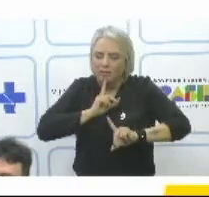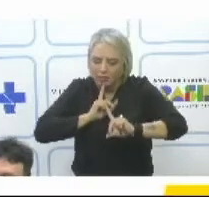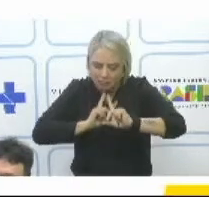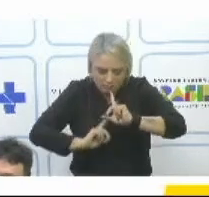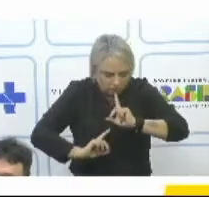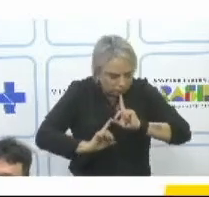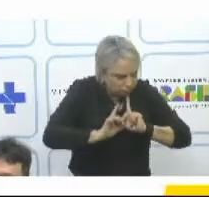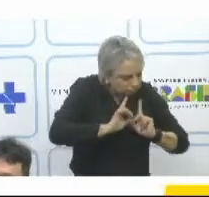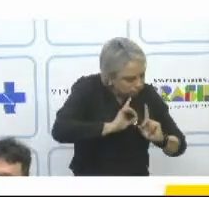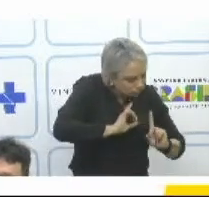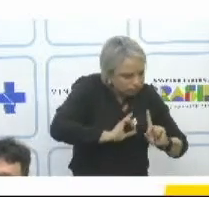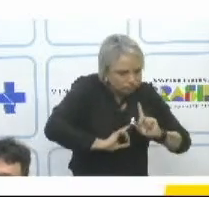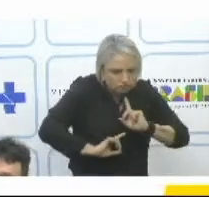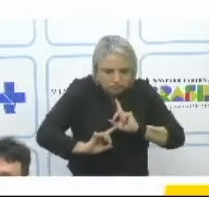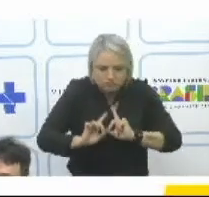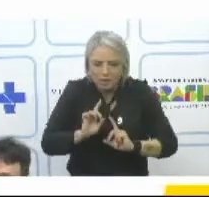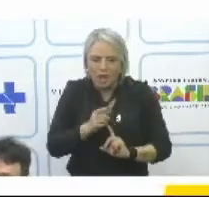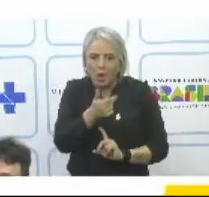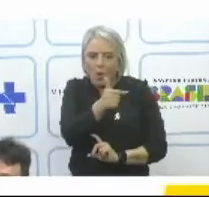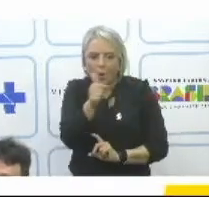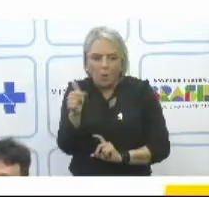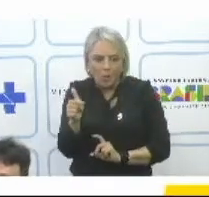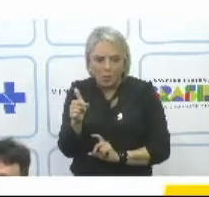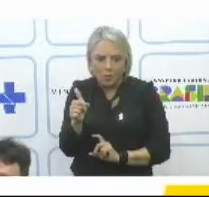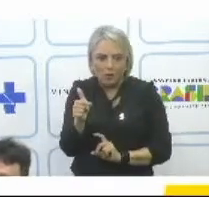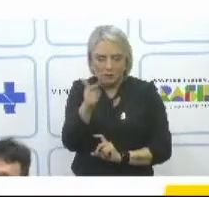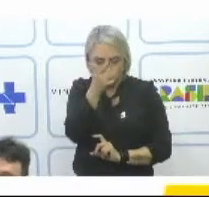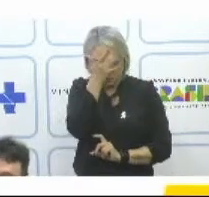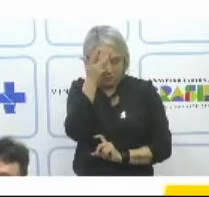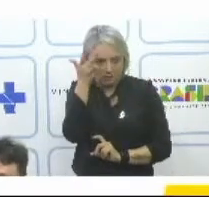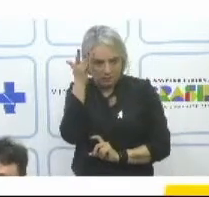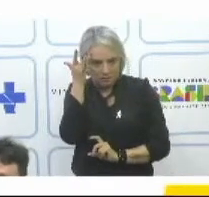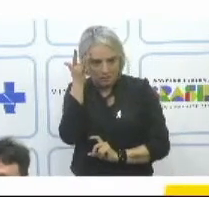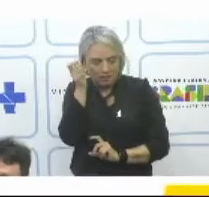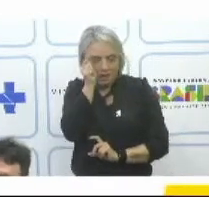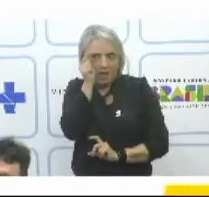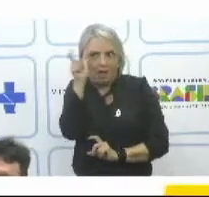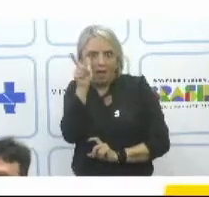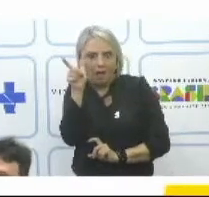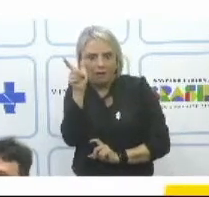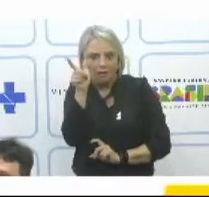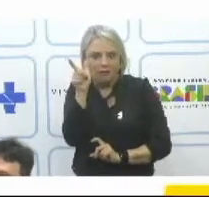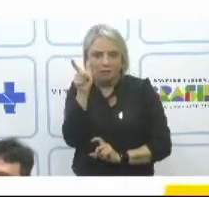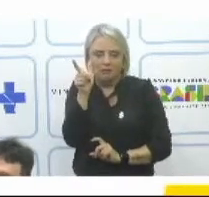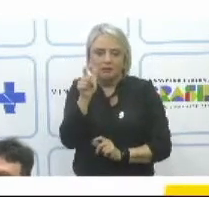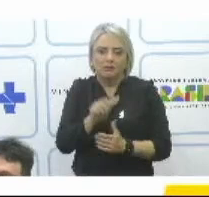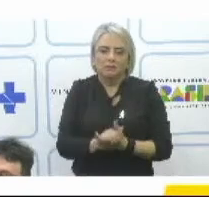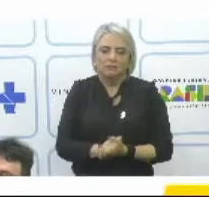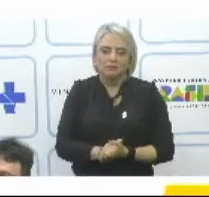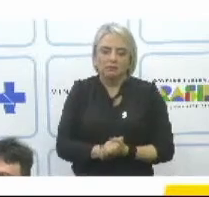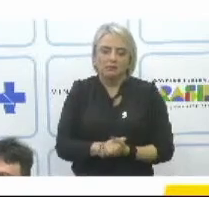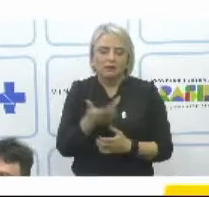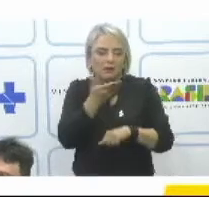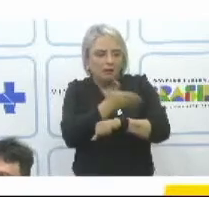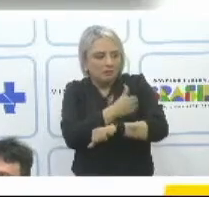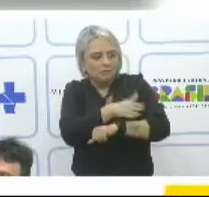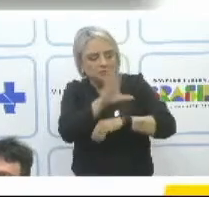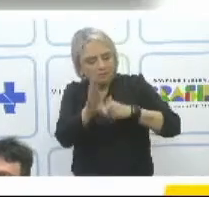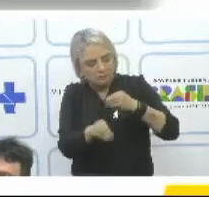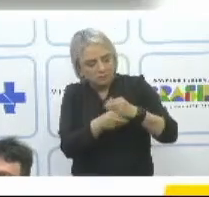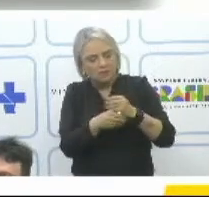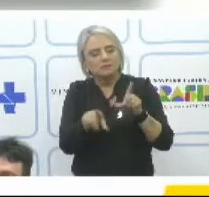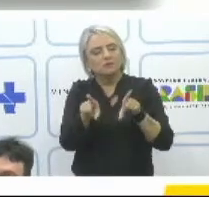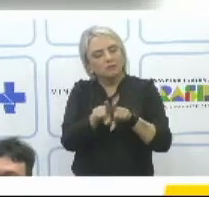depressão, né, entre outras questões de saúde mental, de insônia, por exemplo, né, e as práticas